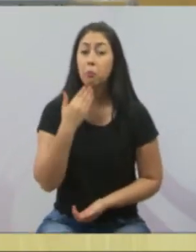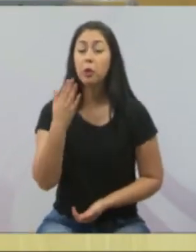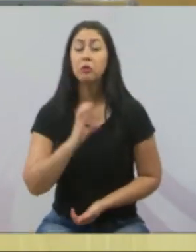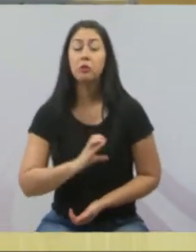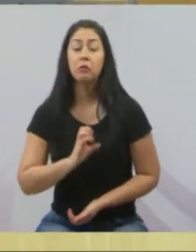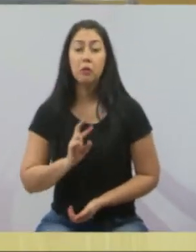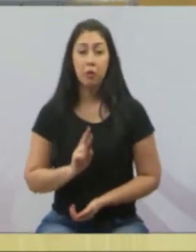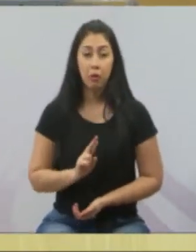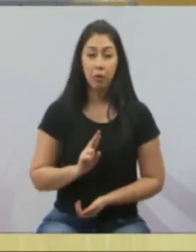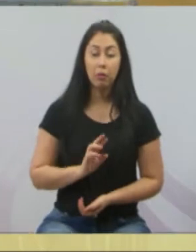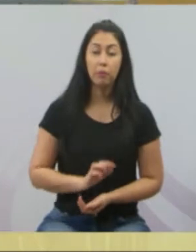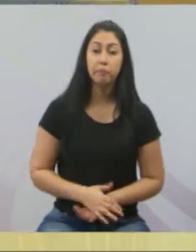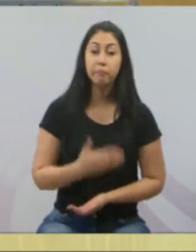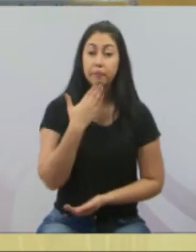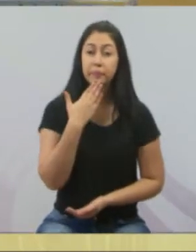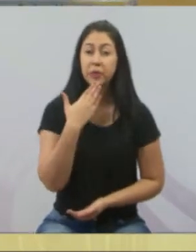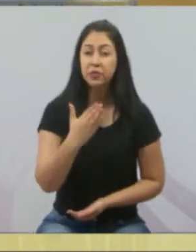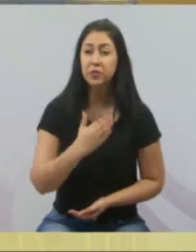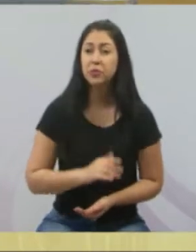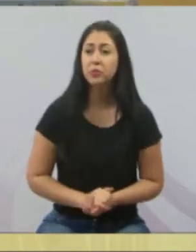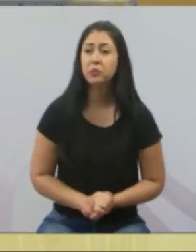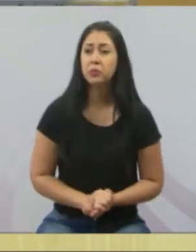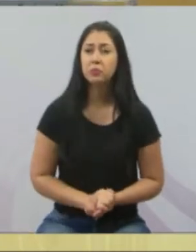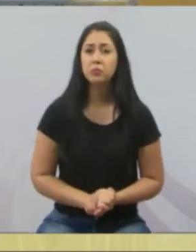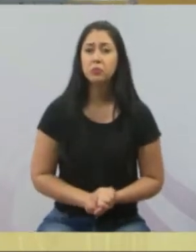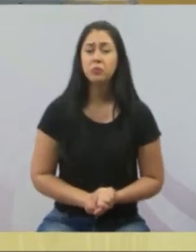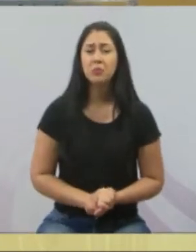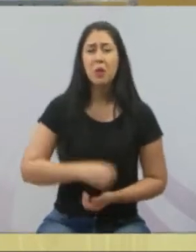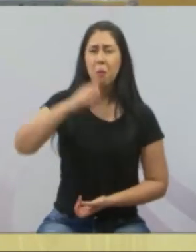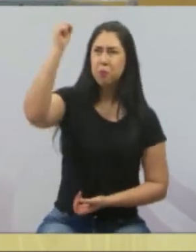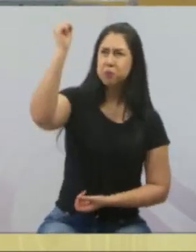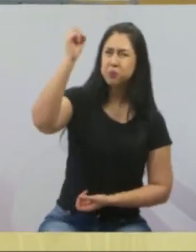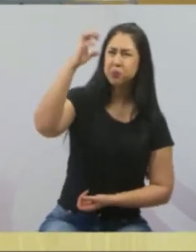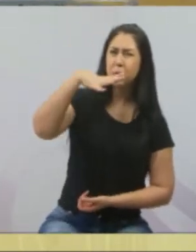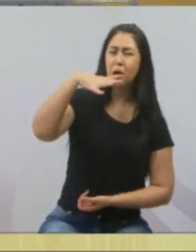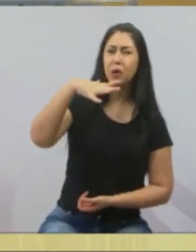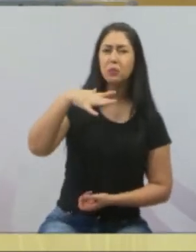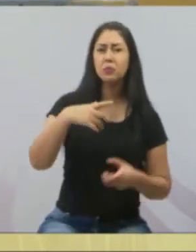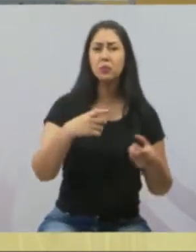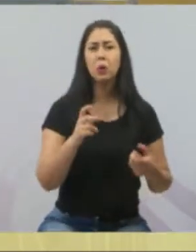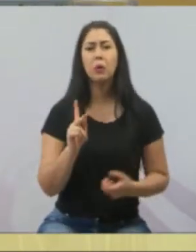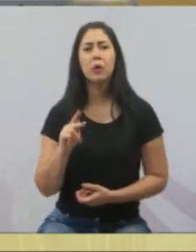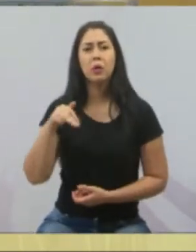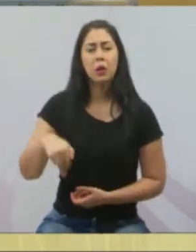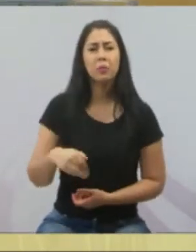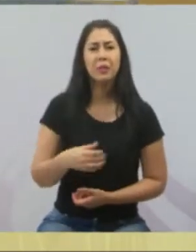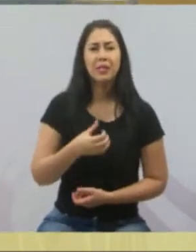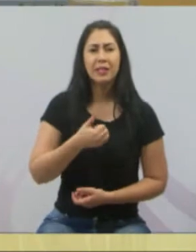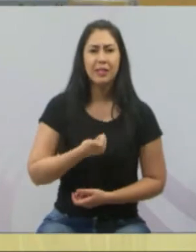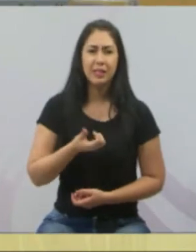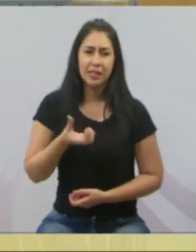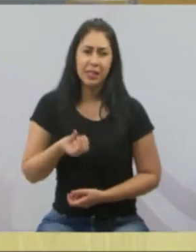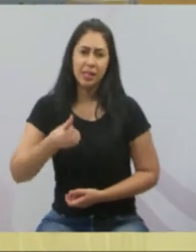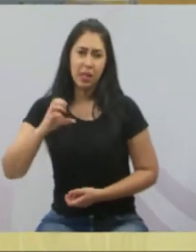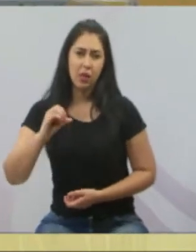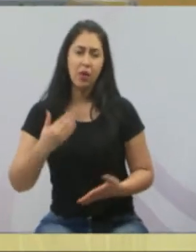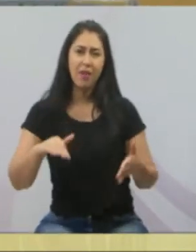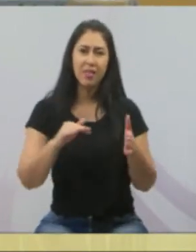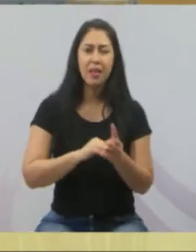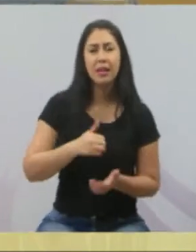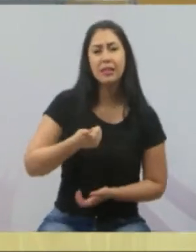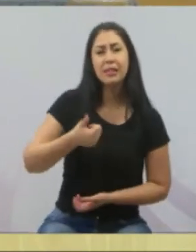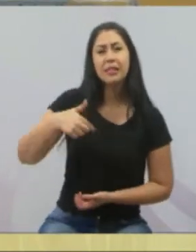Requerimento número 230. A EDP, solicitando a substituição de postes de madeira por outro de concreto, defronte do número